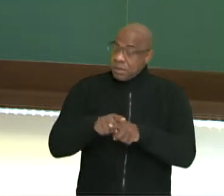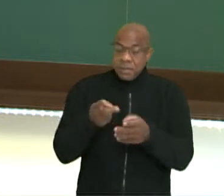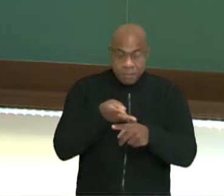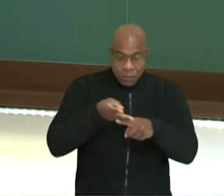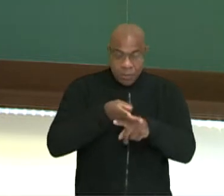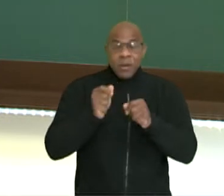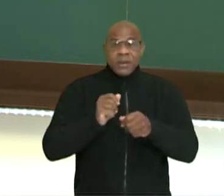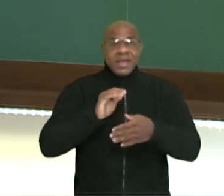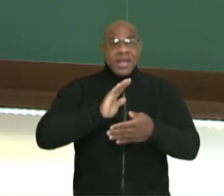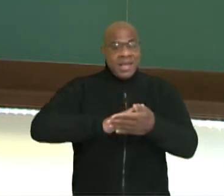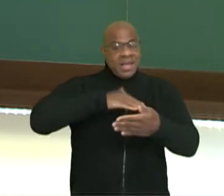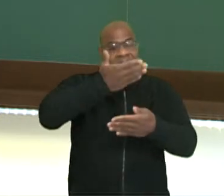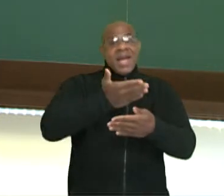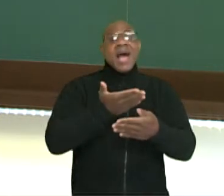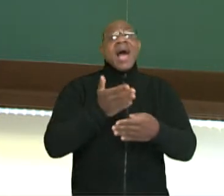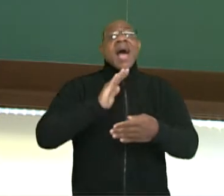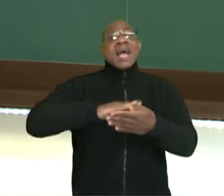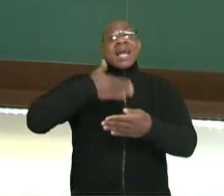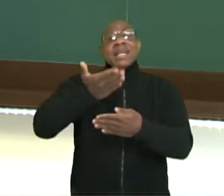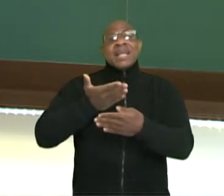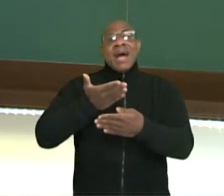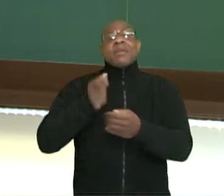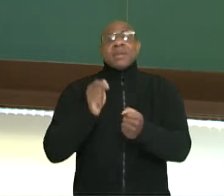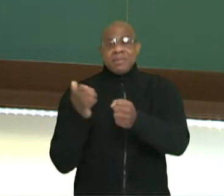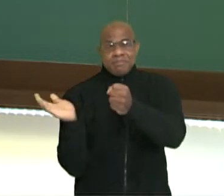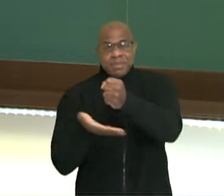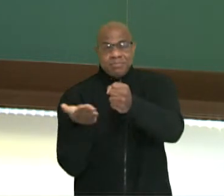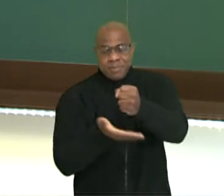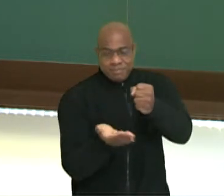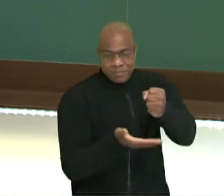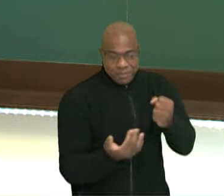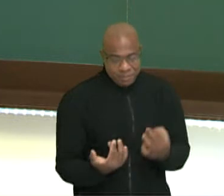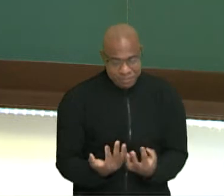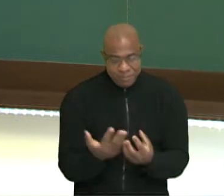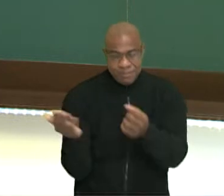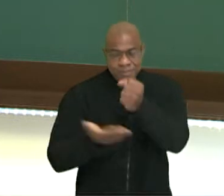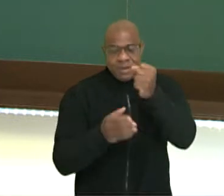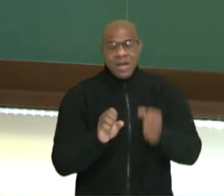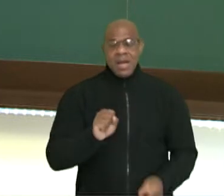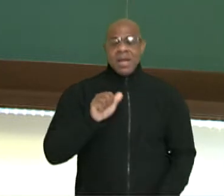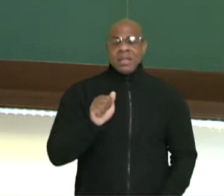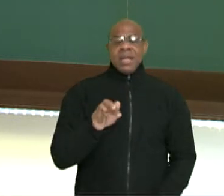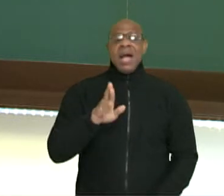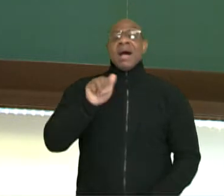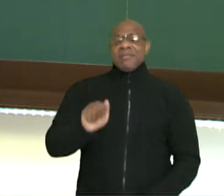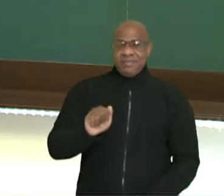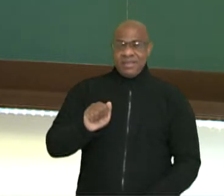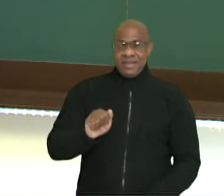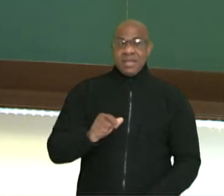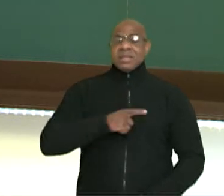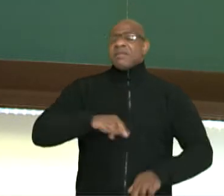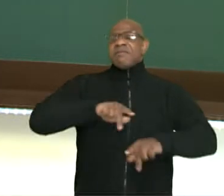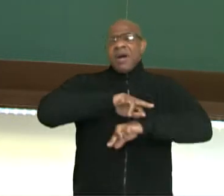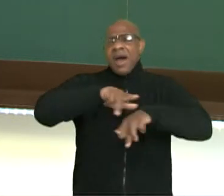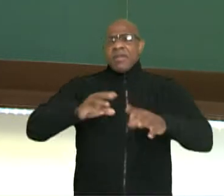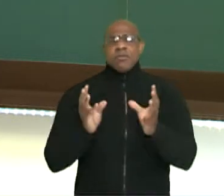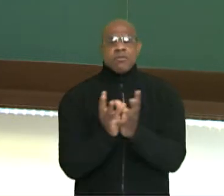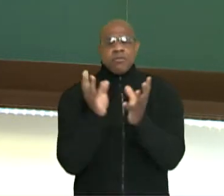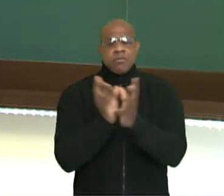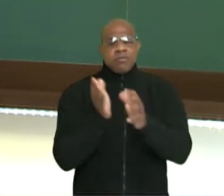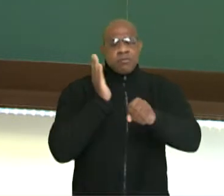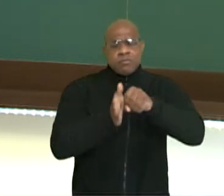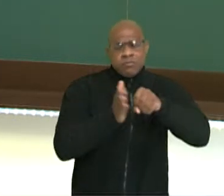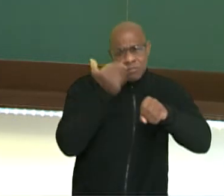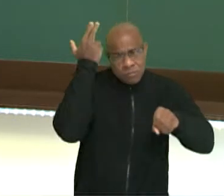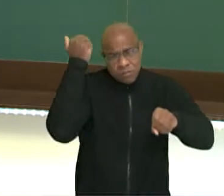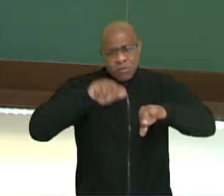calendário da safra. E você vai ter vários calendários com frutas e legumes e verduras para você saber qual você vai